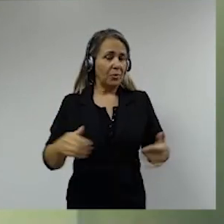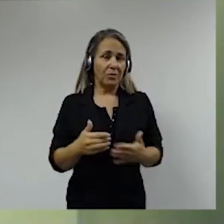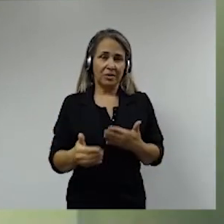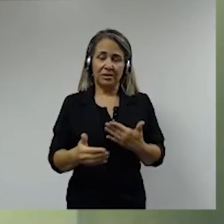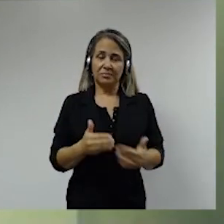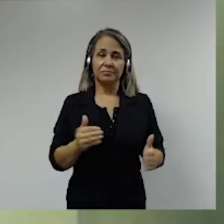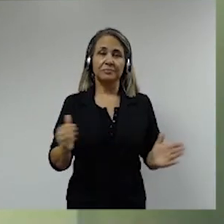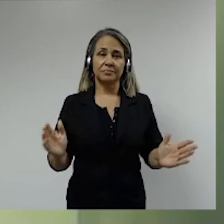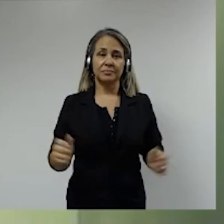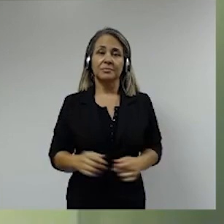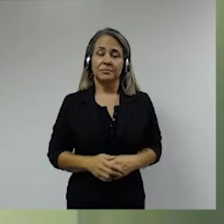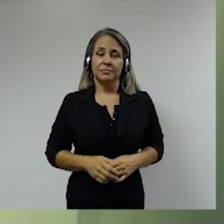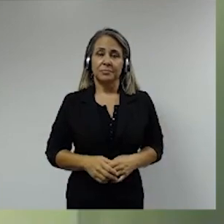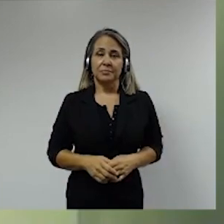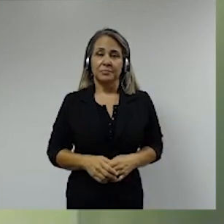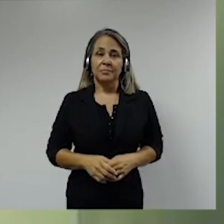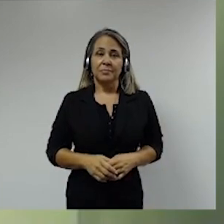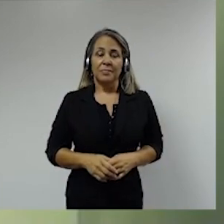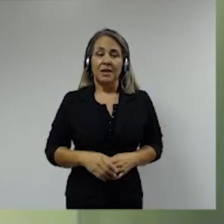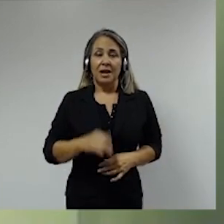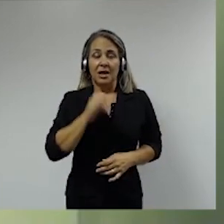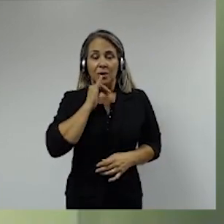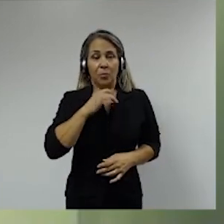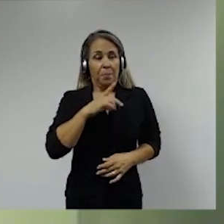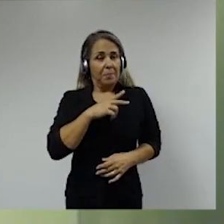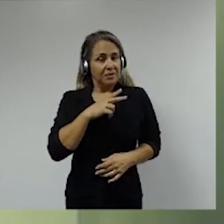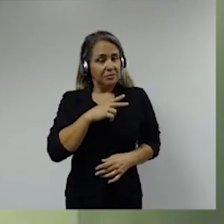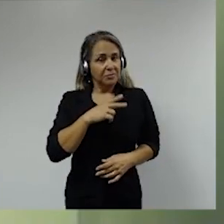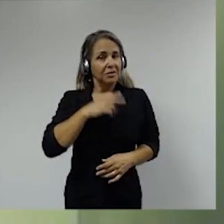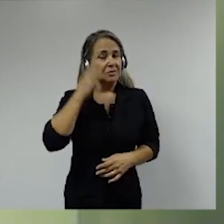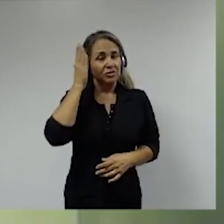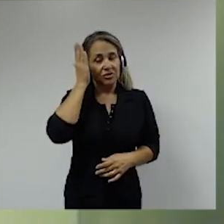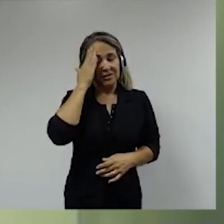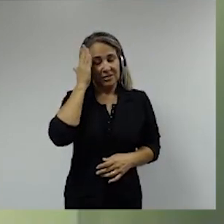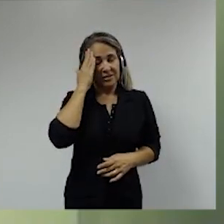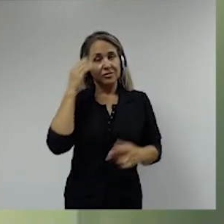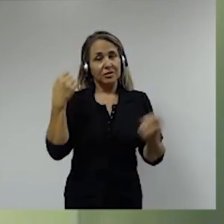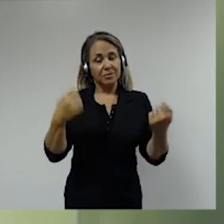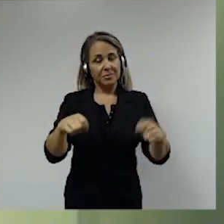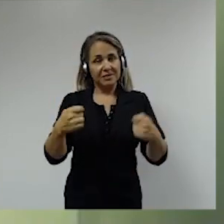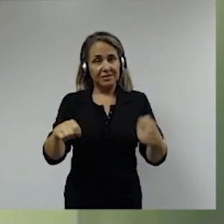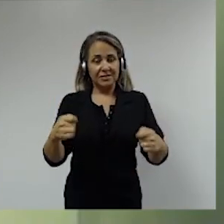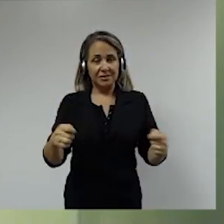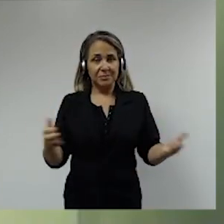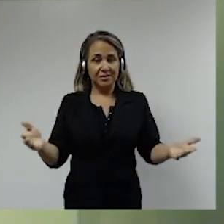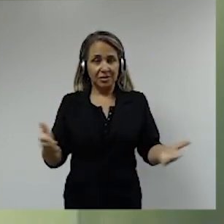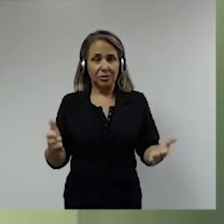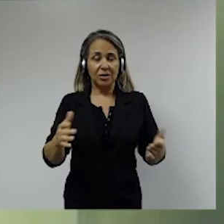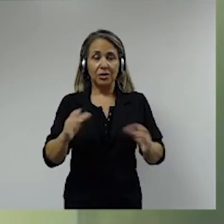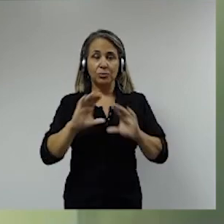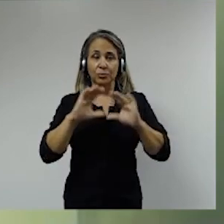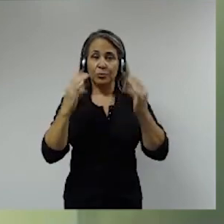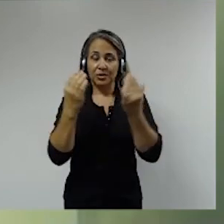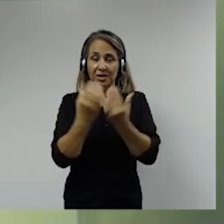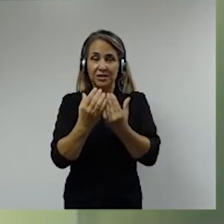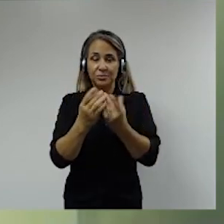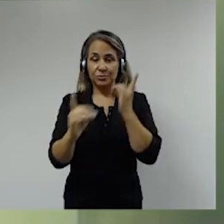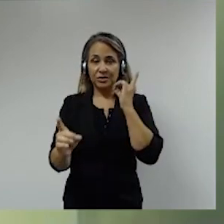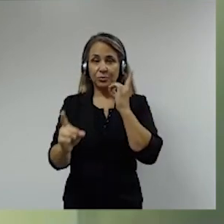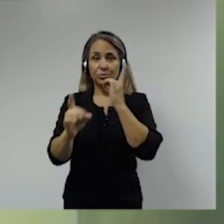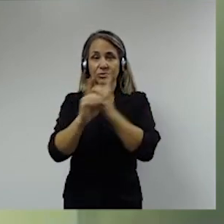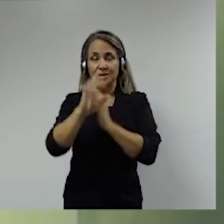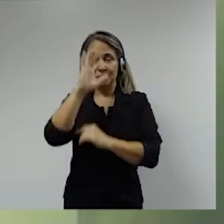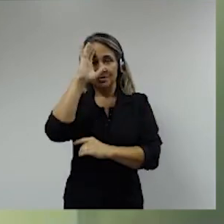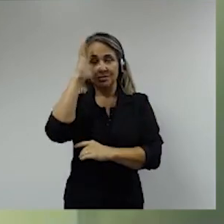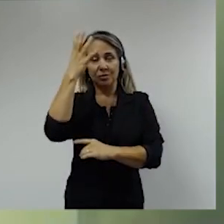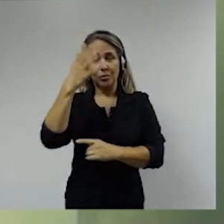é? Então, eu particularmente, eu entendo que temos, talvez nesse congresso, chegar a uma solução maior,